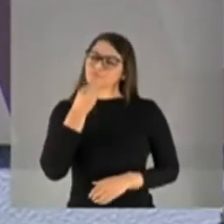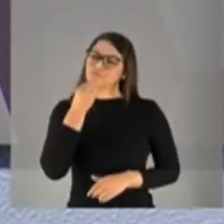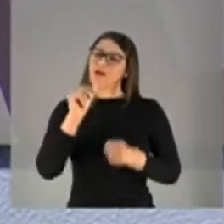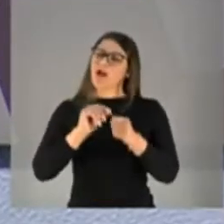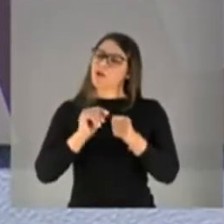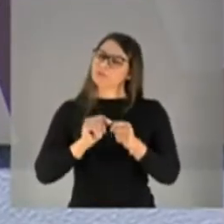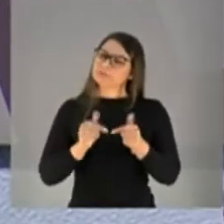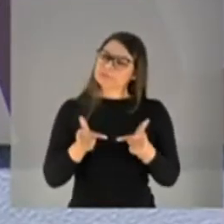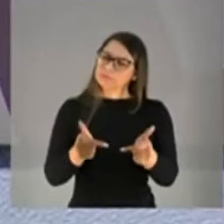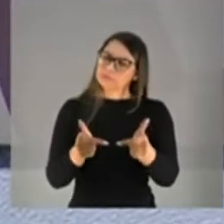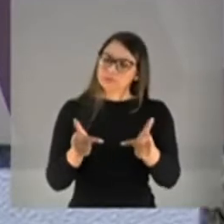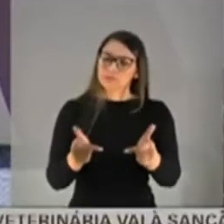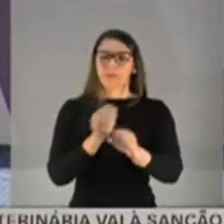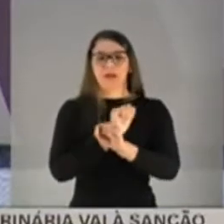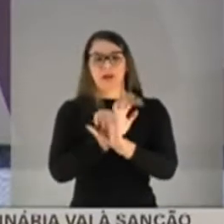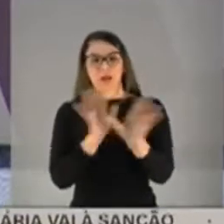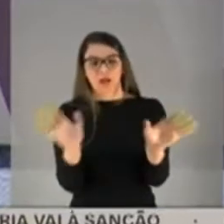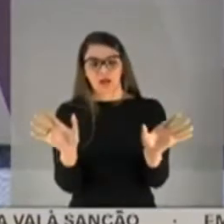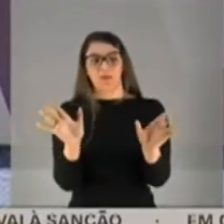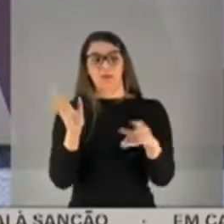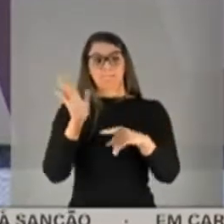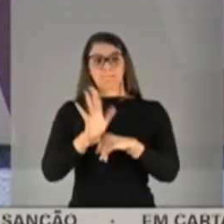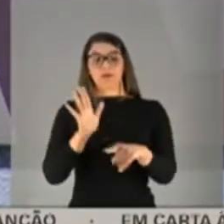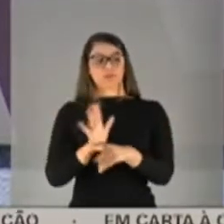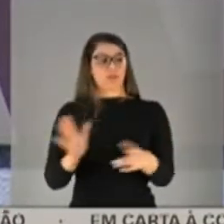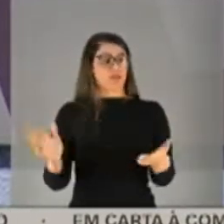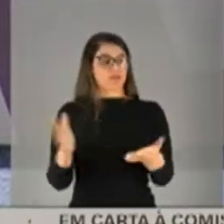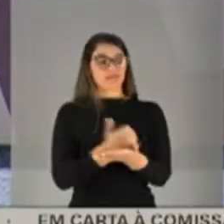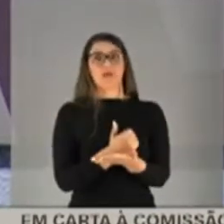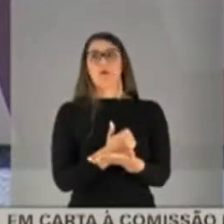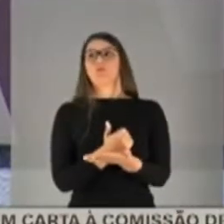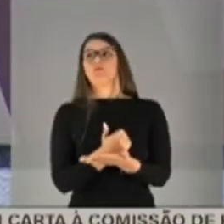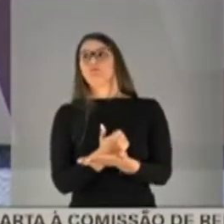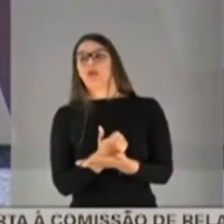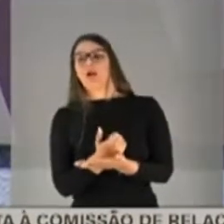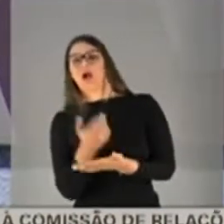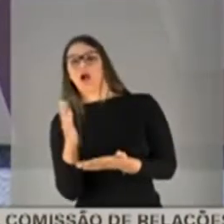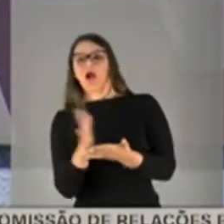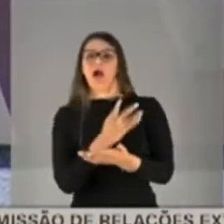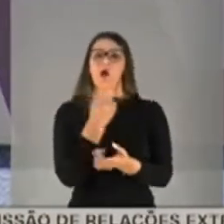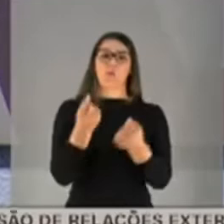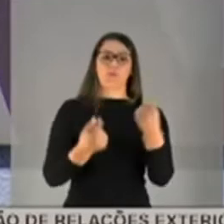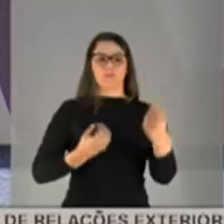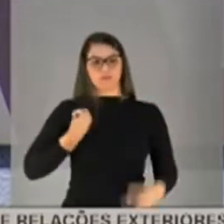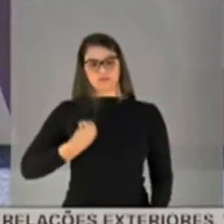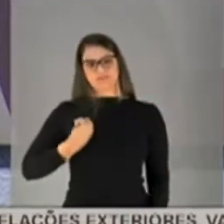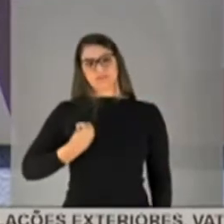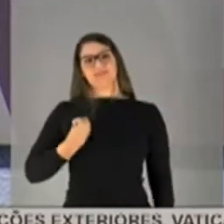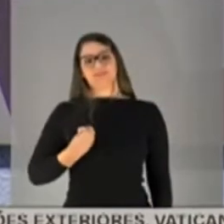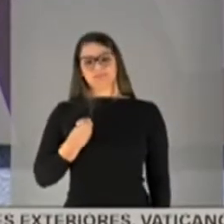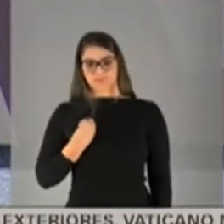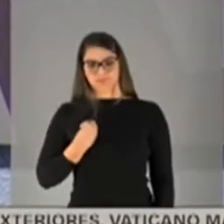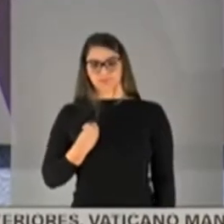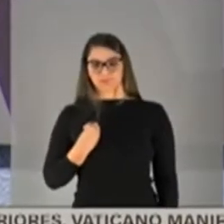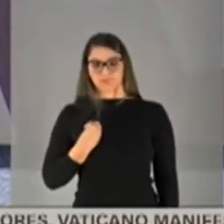forma intensa, de forma consistente, para ajudar a salvar, pelo menos em parte, as vidas que perdemos. Havia. E ainda